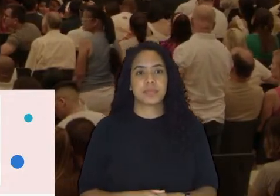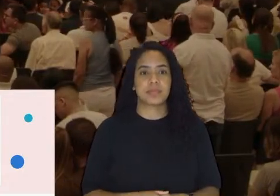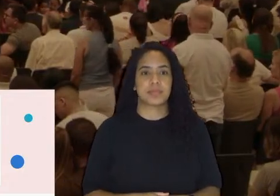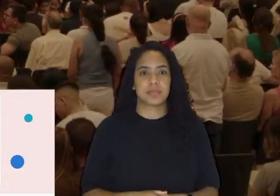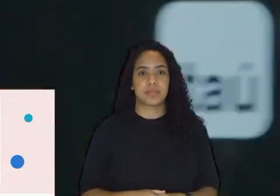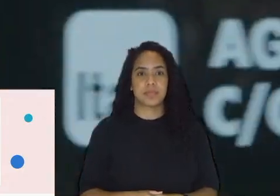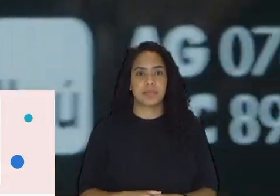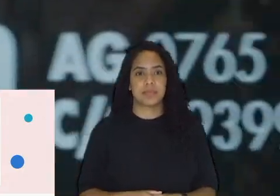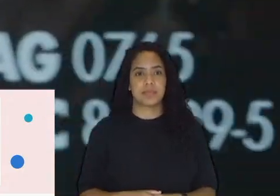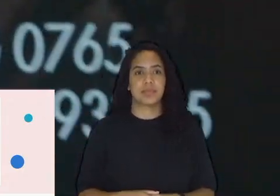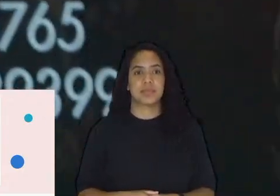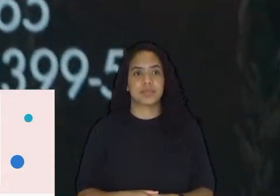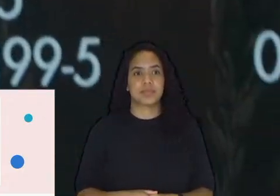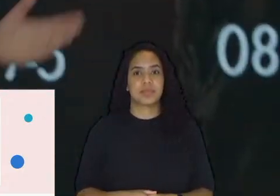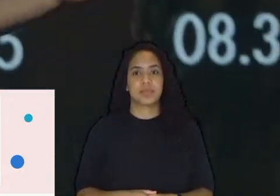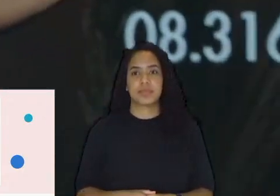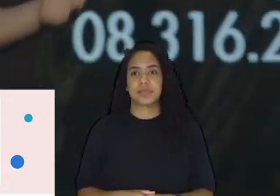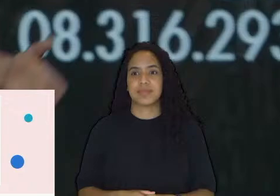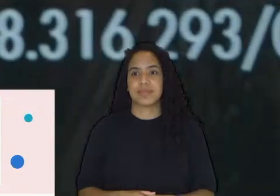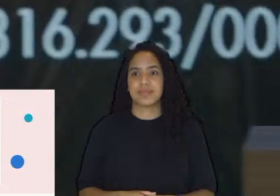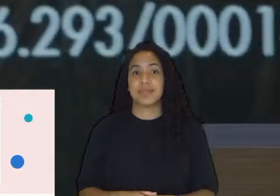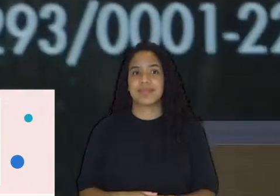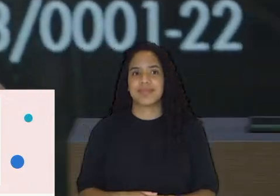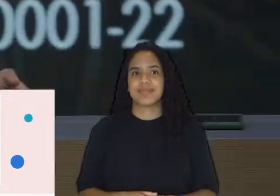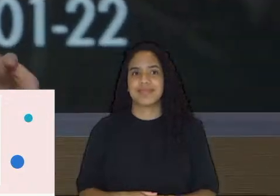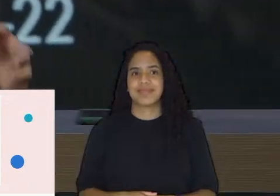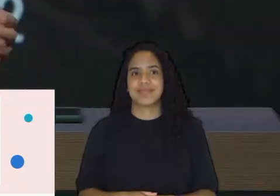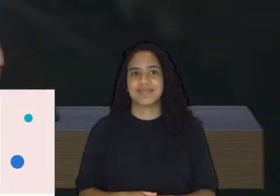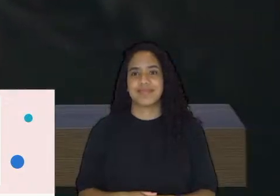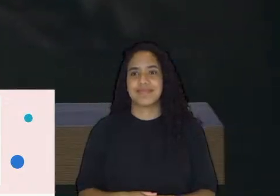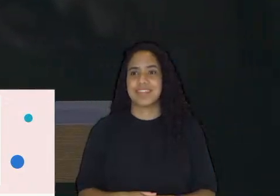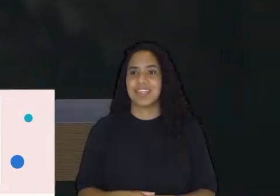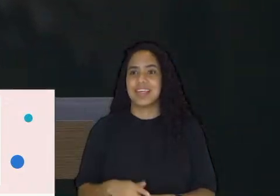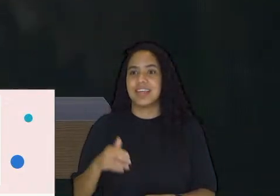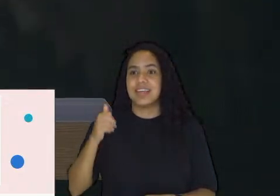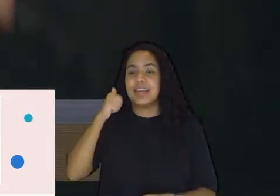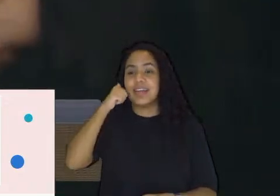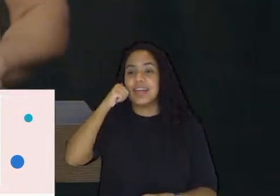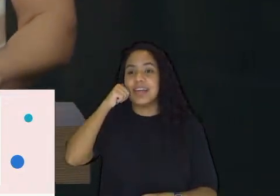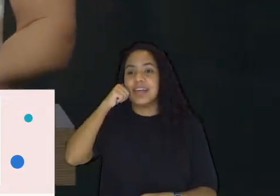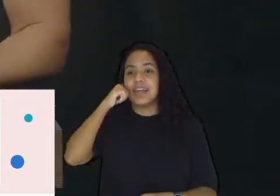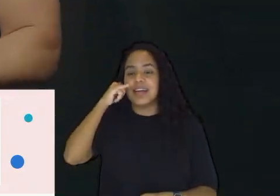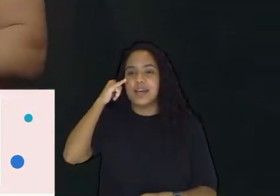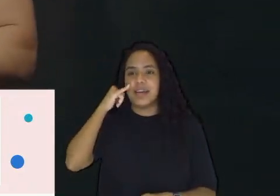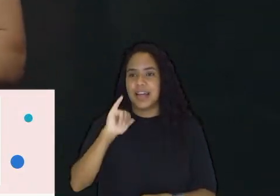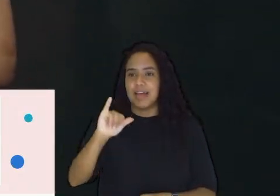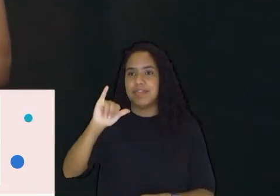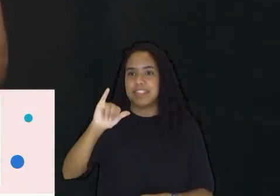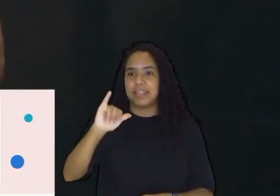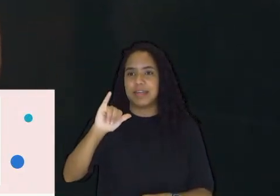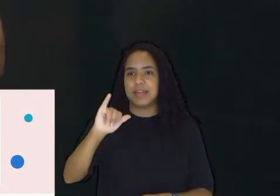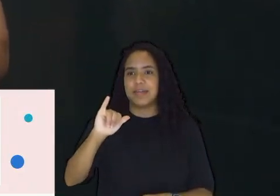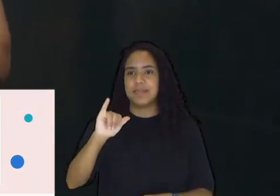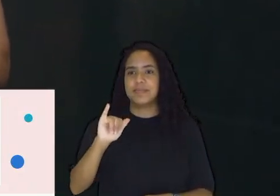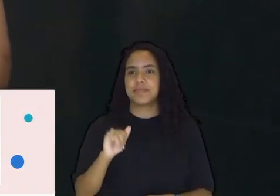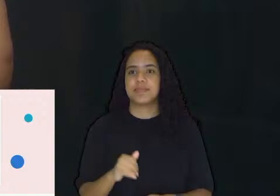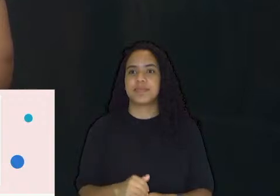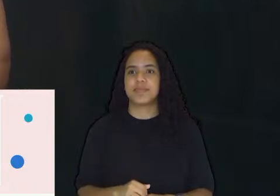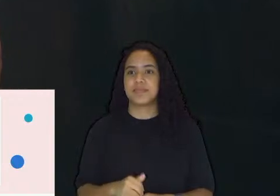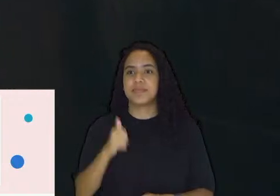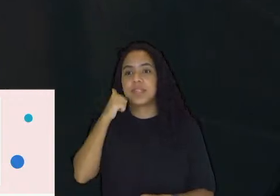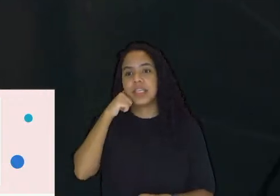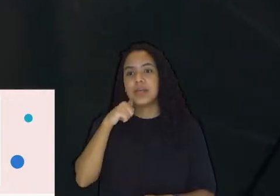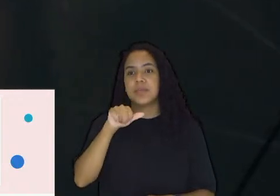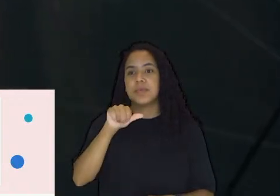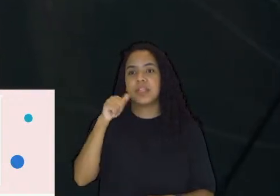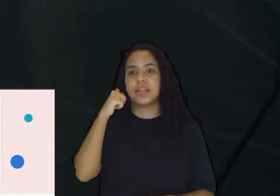Preciso avisar que as mulheres intercessoras voltaram terça-feira às 8 da manhã. Se você é mulher, lembrando